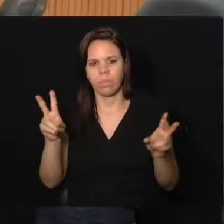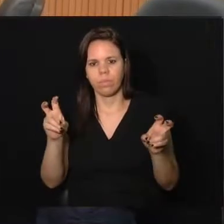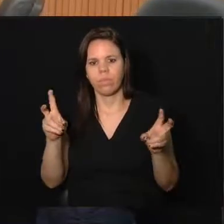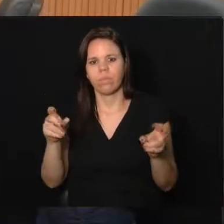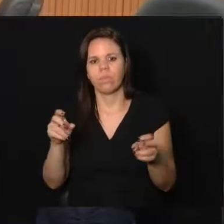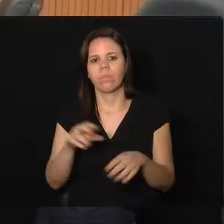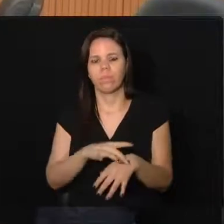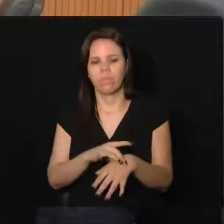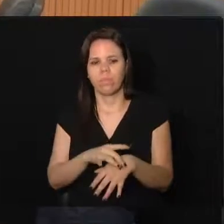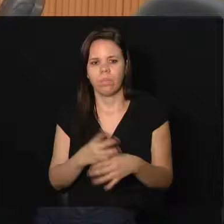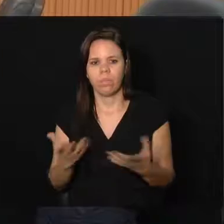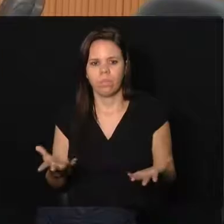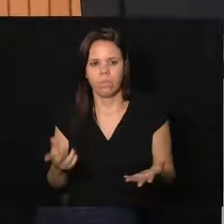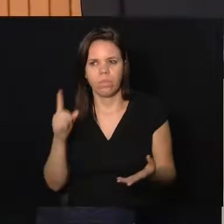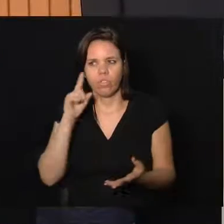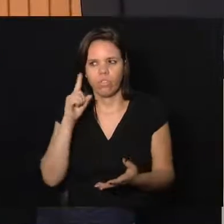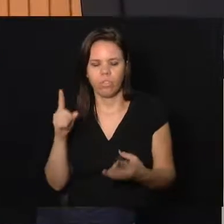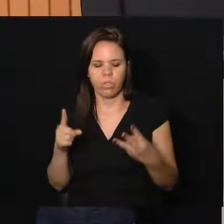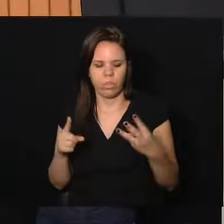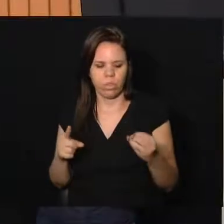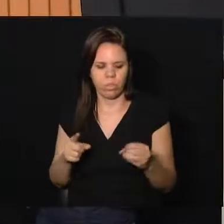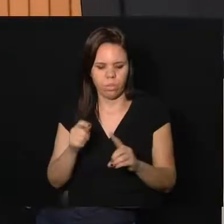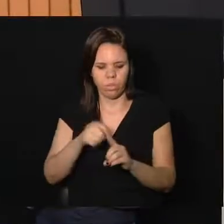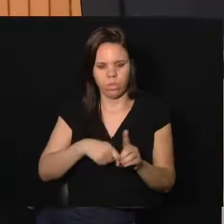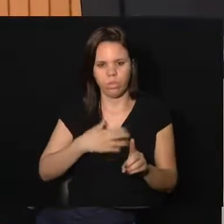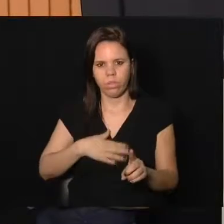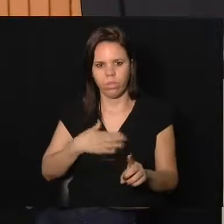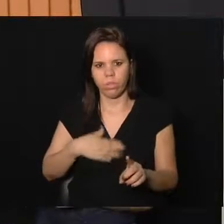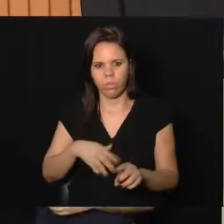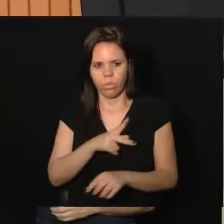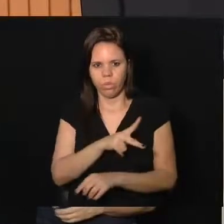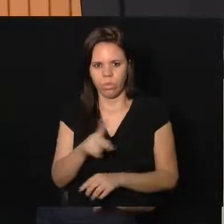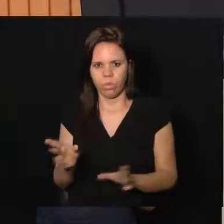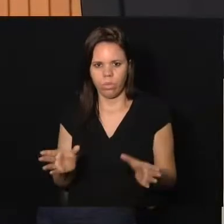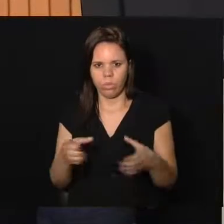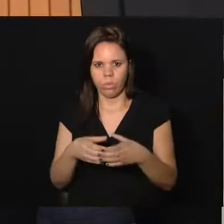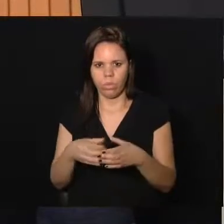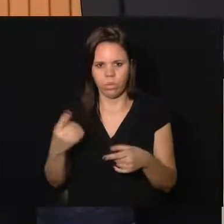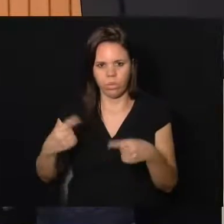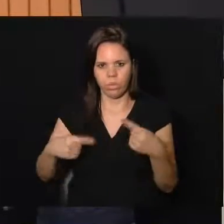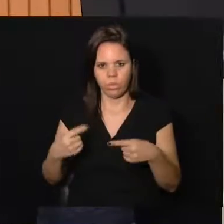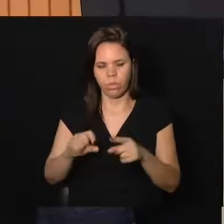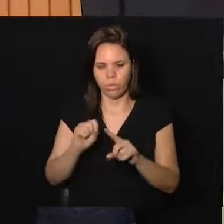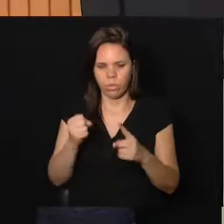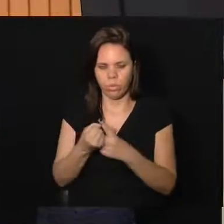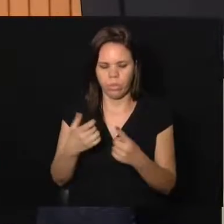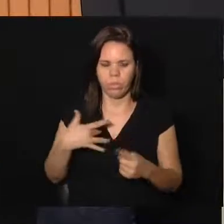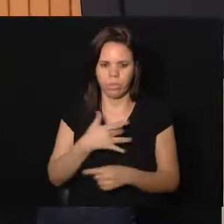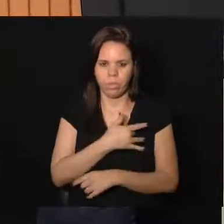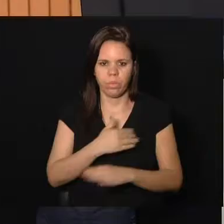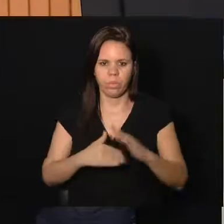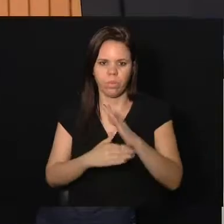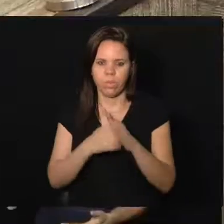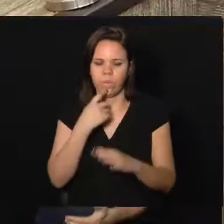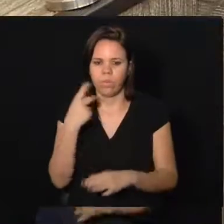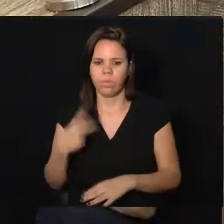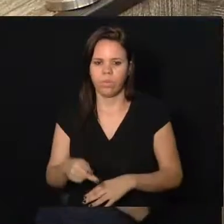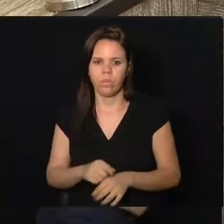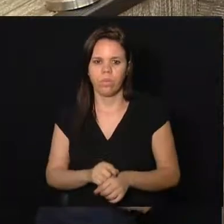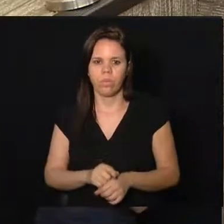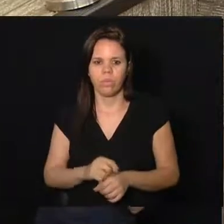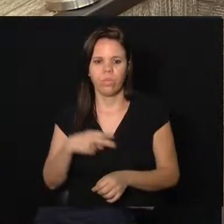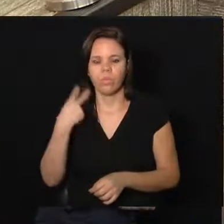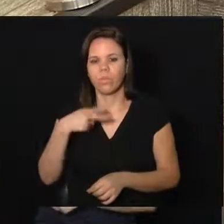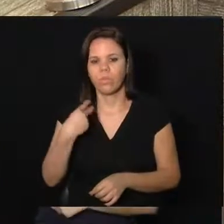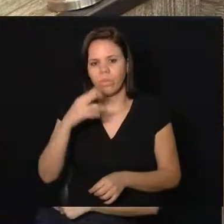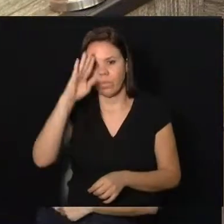a data oficial é dia 30 de agosto, o presidente da Comissão de Política Social e Saúde da Câmara de Campinas, o